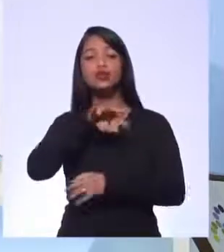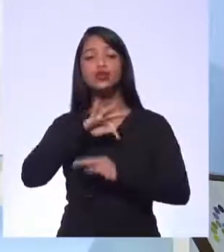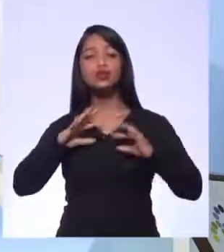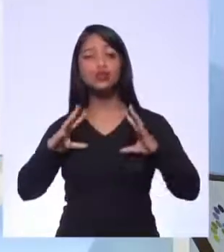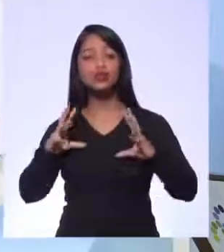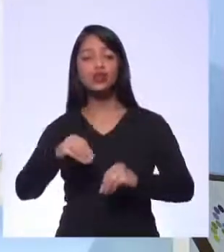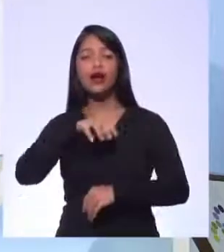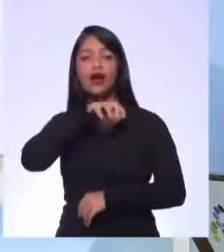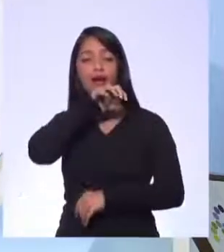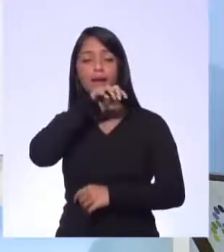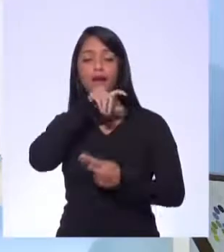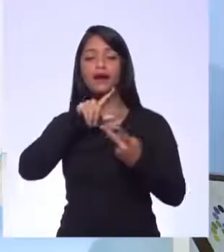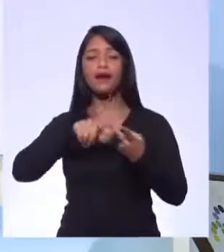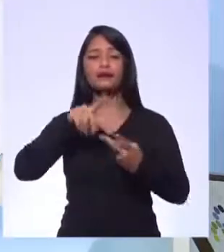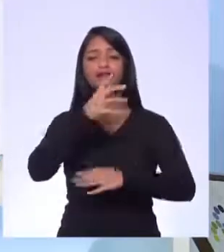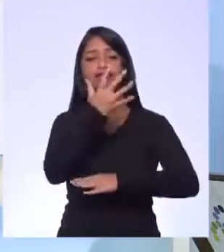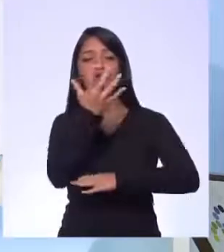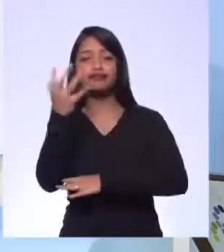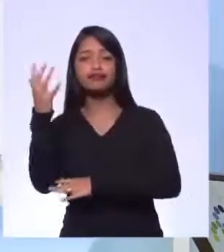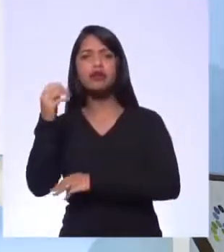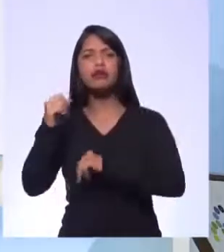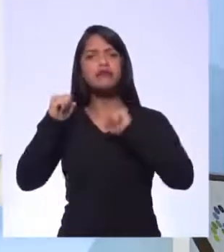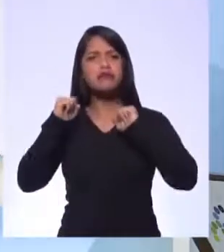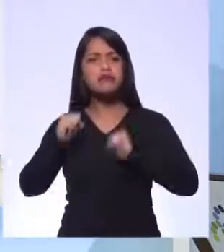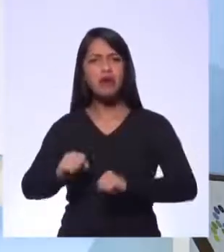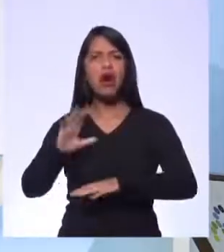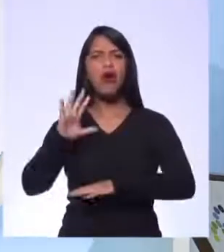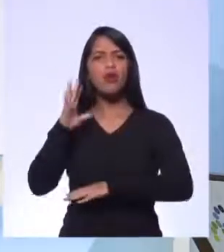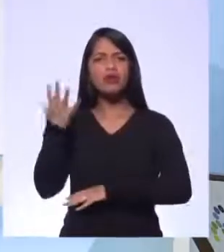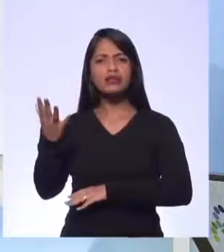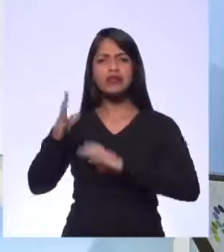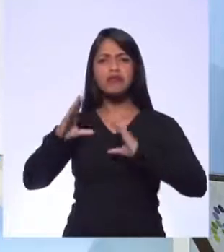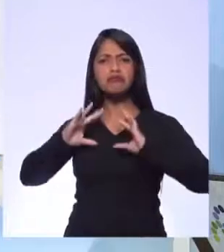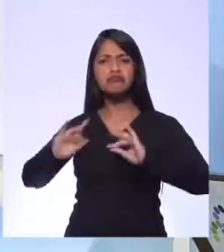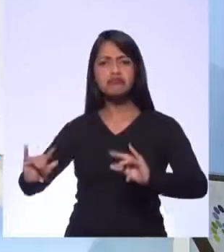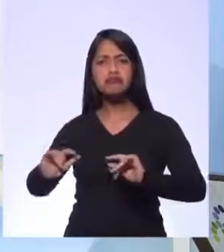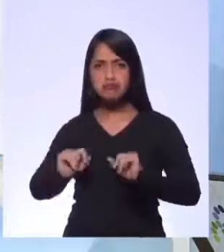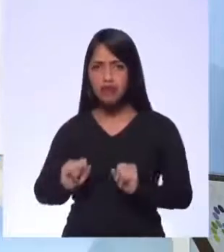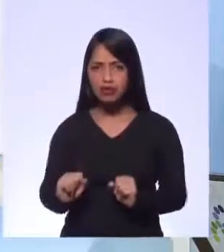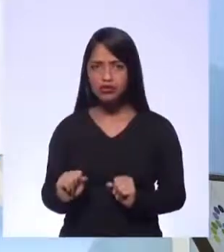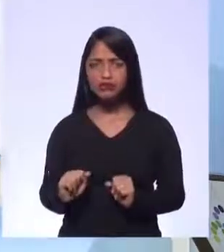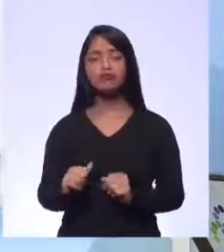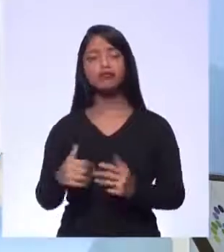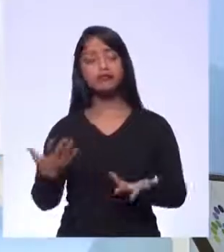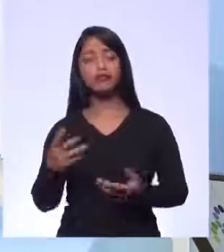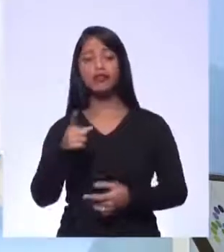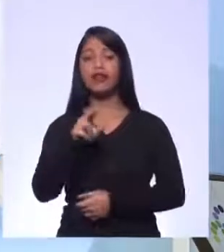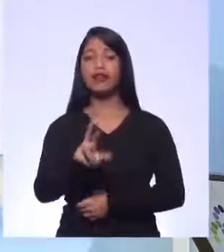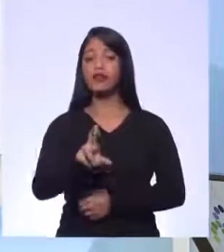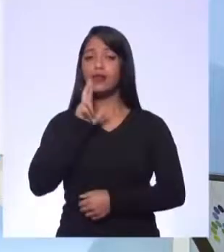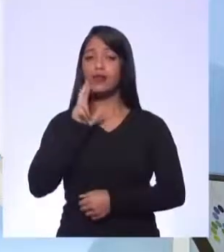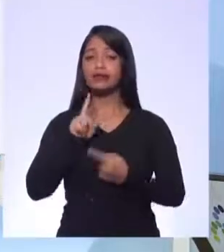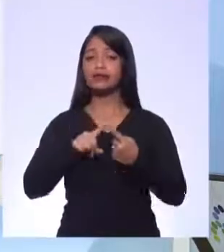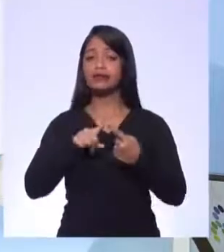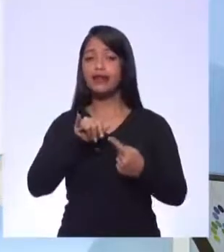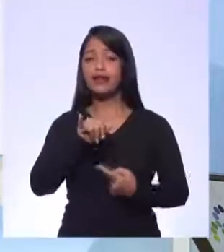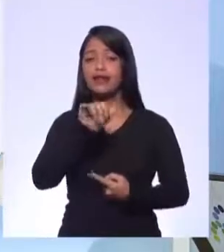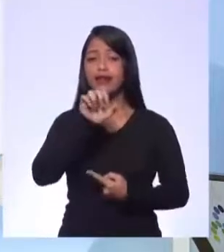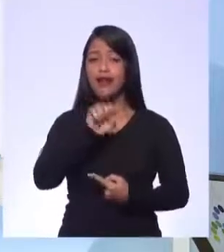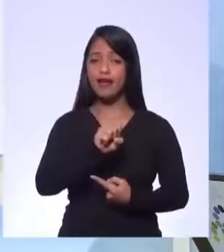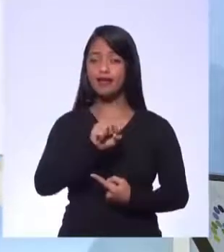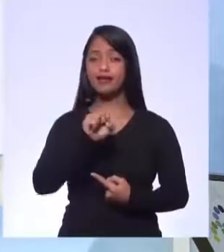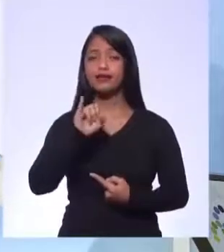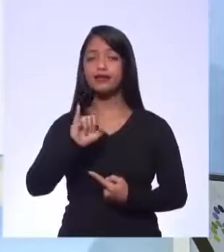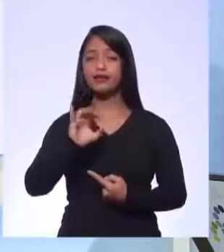ficarem extintas? Yes, it can ou no, it can't. Tá? Então, através da leitura dessa